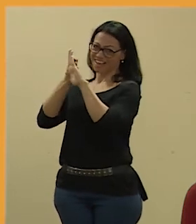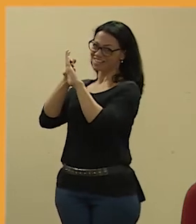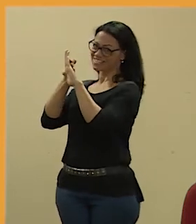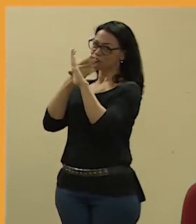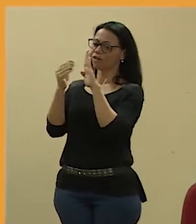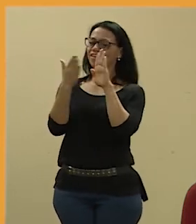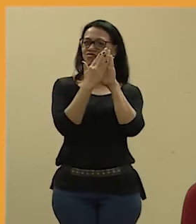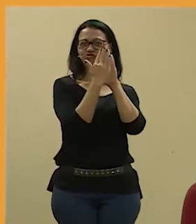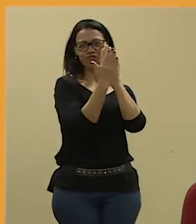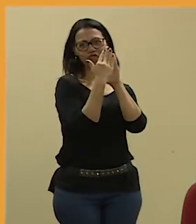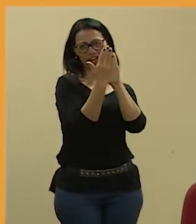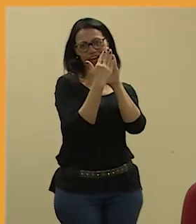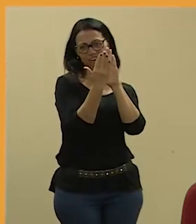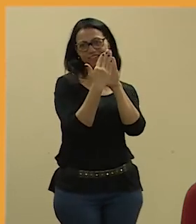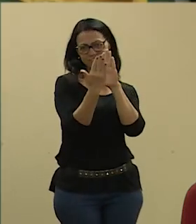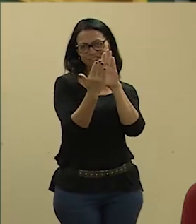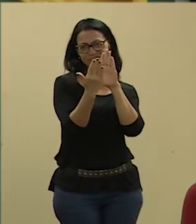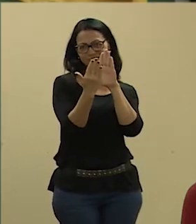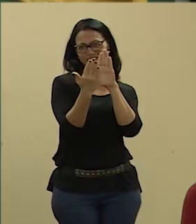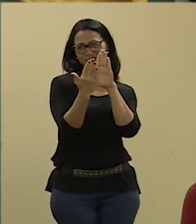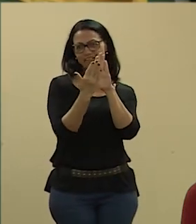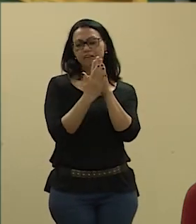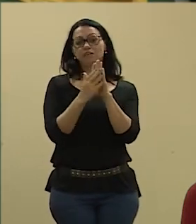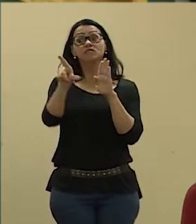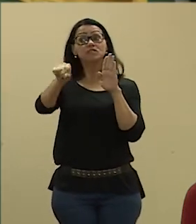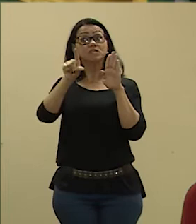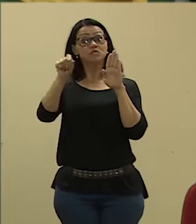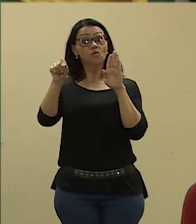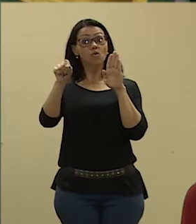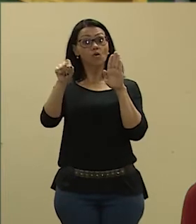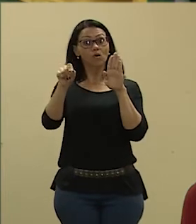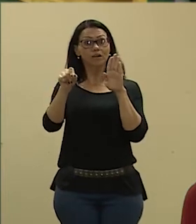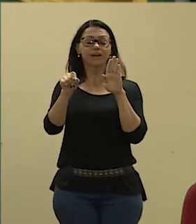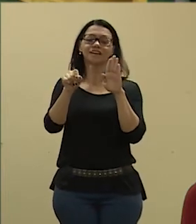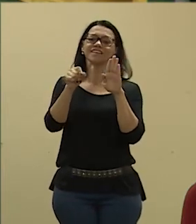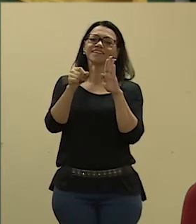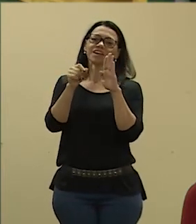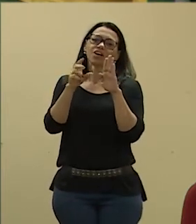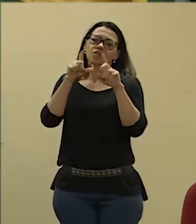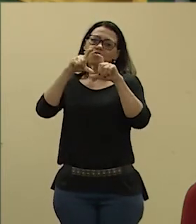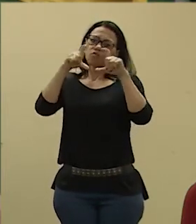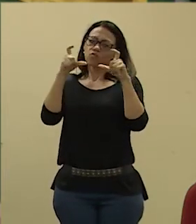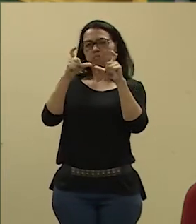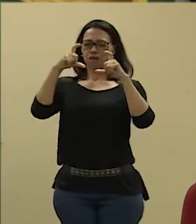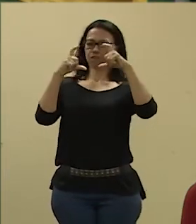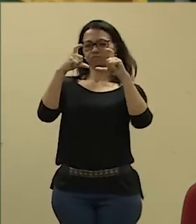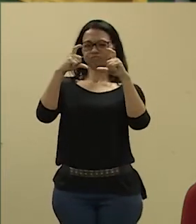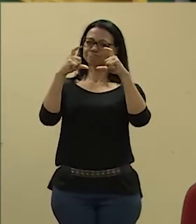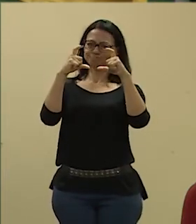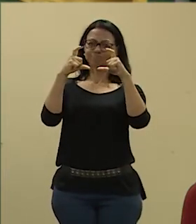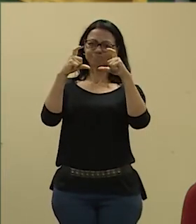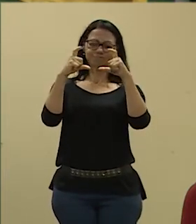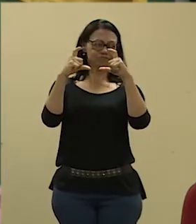frontais e é que você é é de preferência pelo formato horizontal nem william bonner momento em bonera aqui mas é novamente